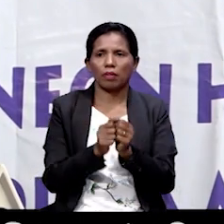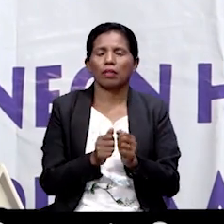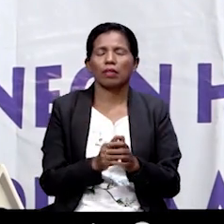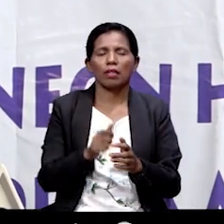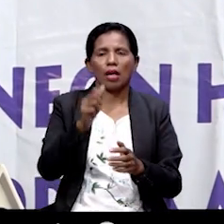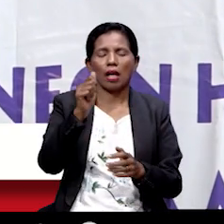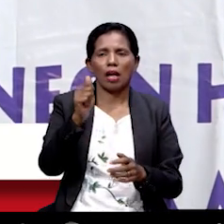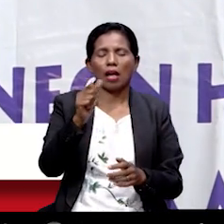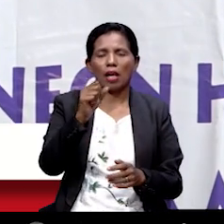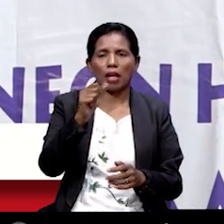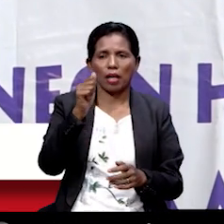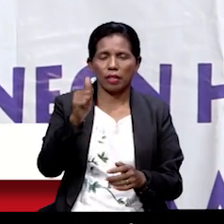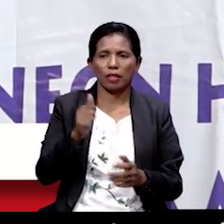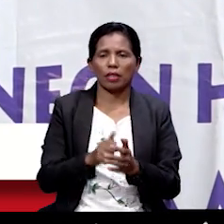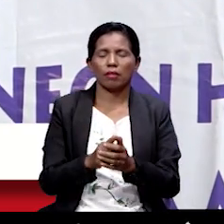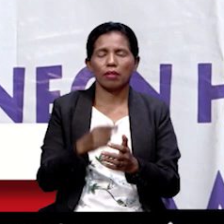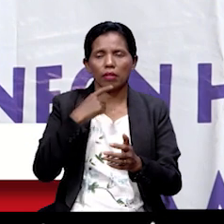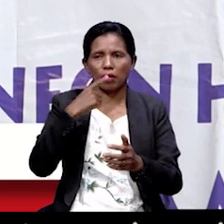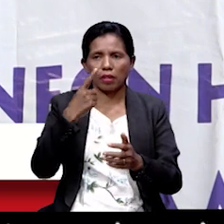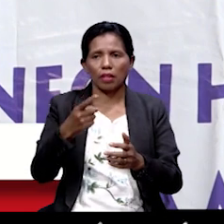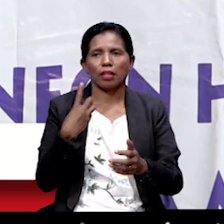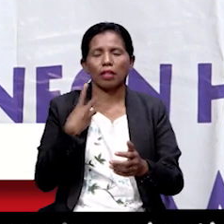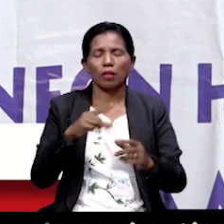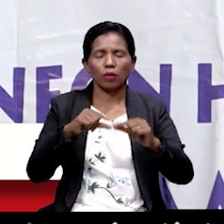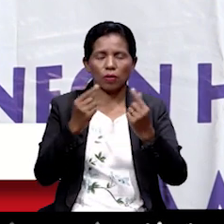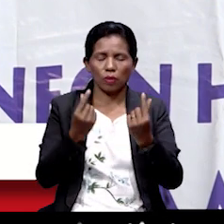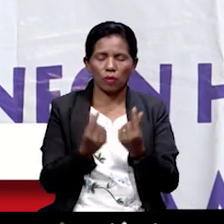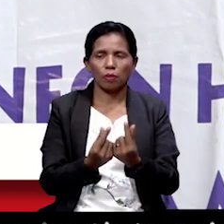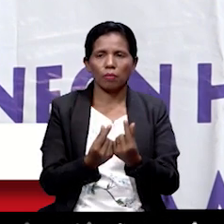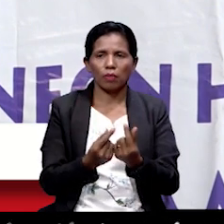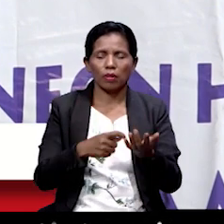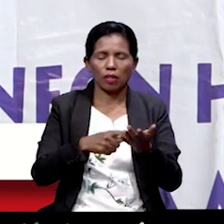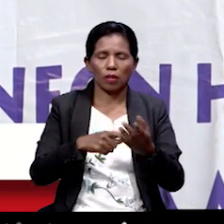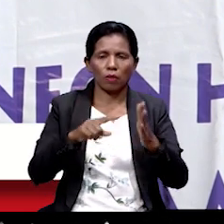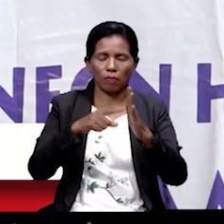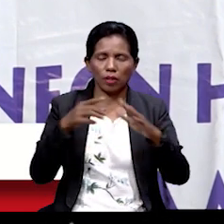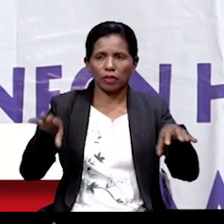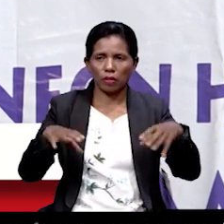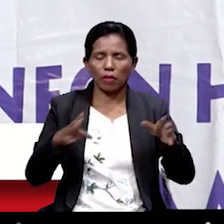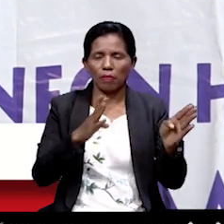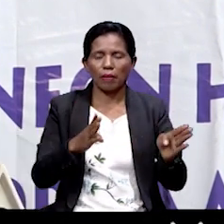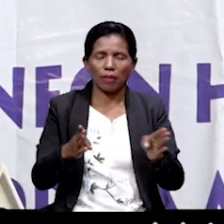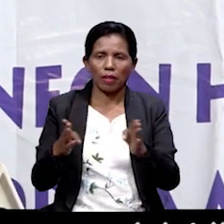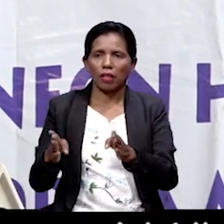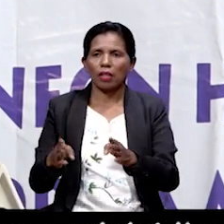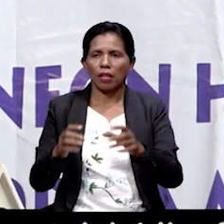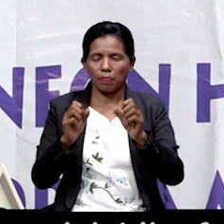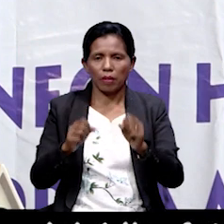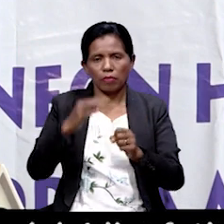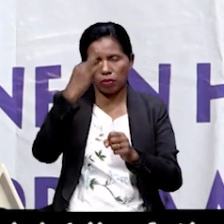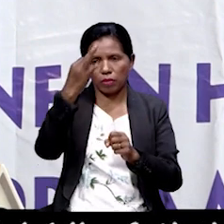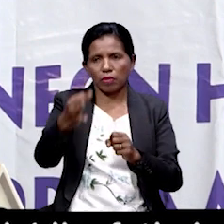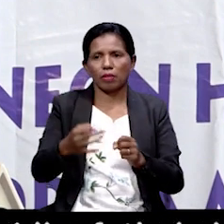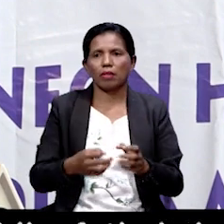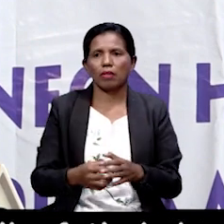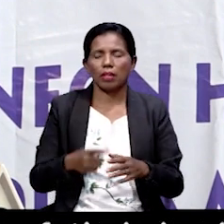nenia, e a orientação, que a equipa técnica tem que ser ao serviço, né? Prepara an, para o né, que está